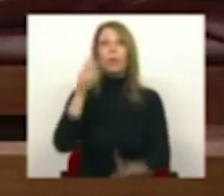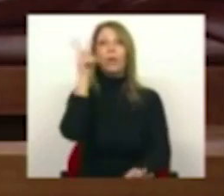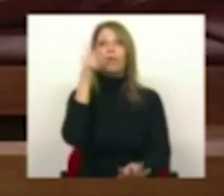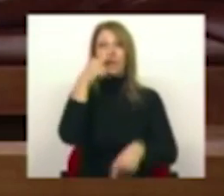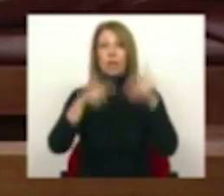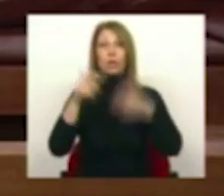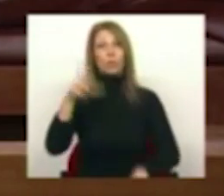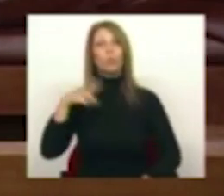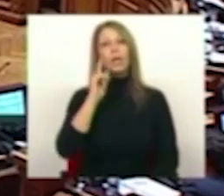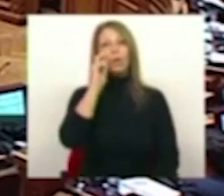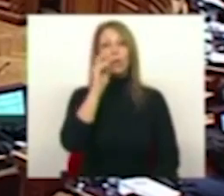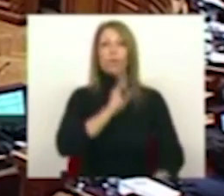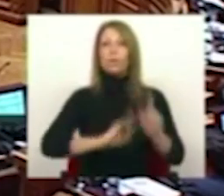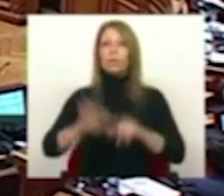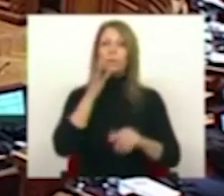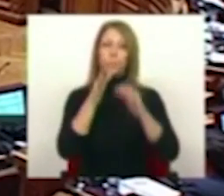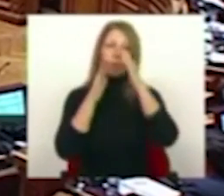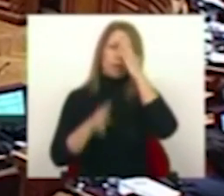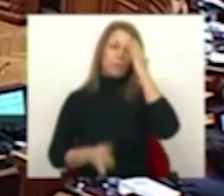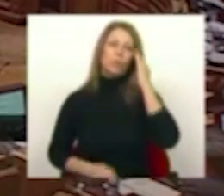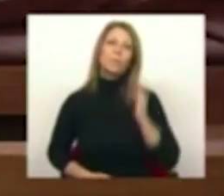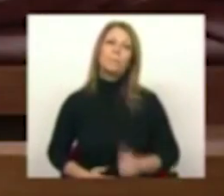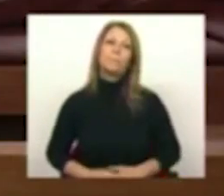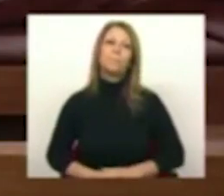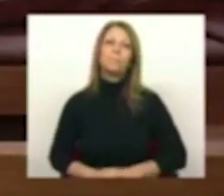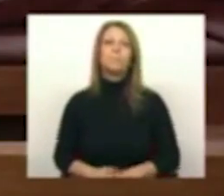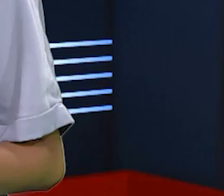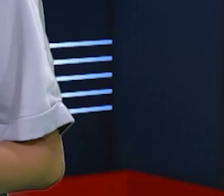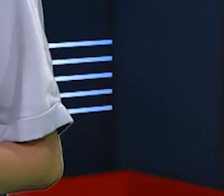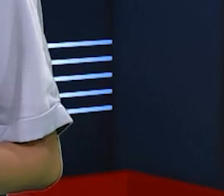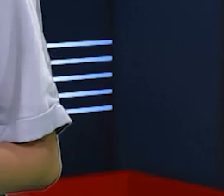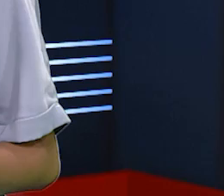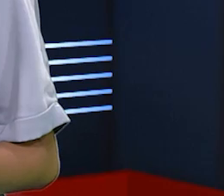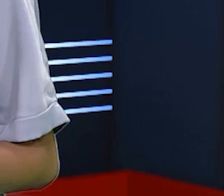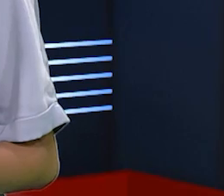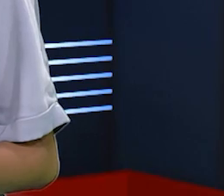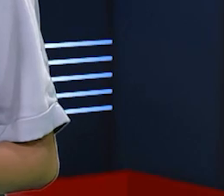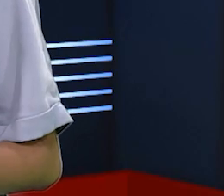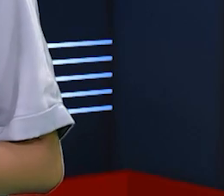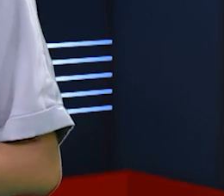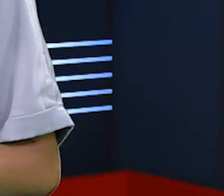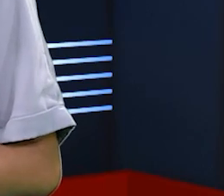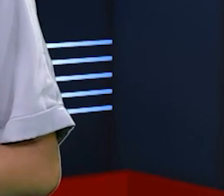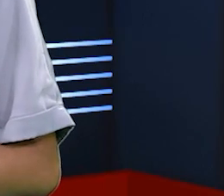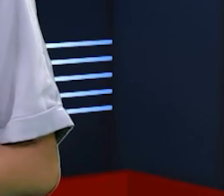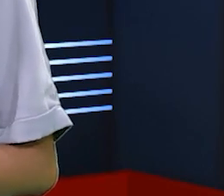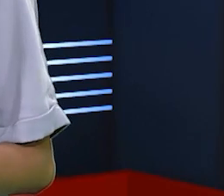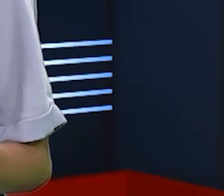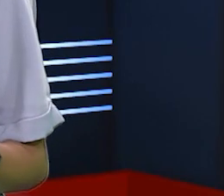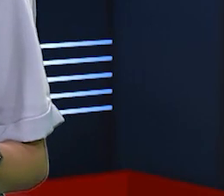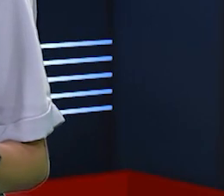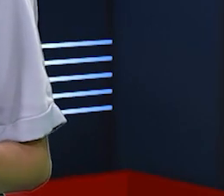portugueses, honrando o mandato que nos foi confiado. A deputada do Livre recusou antecipar o